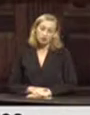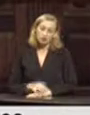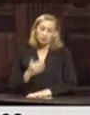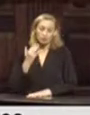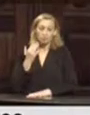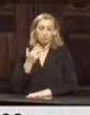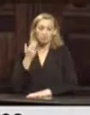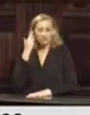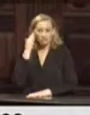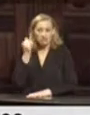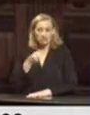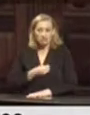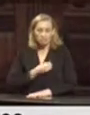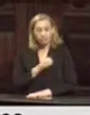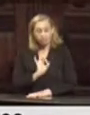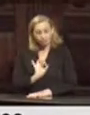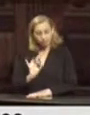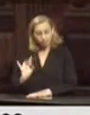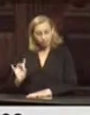livro.